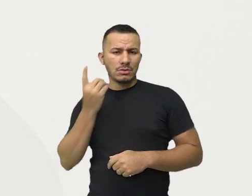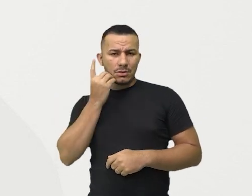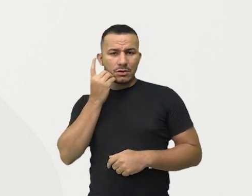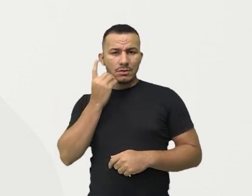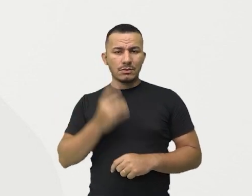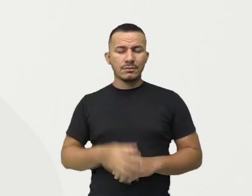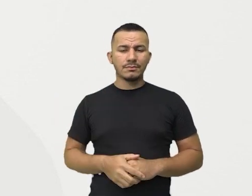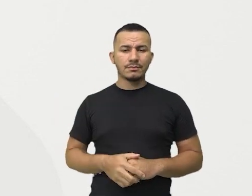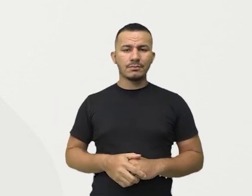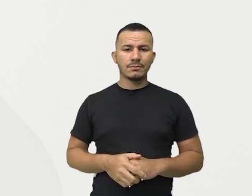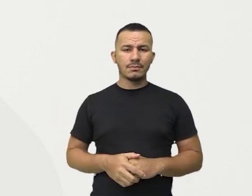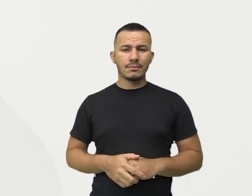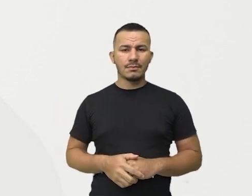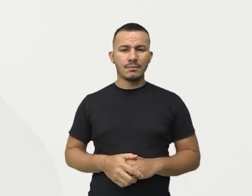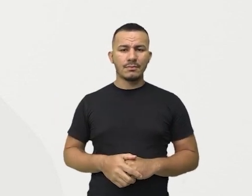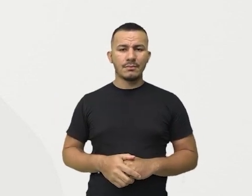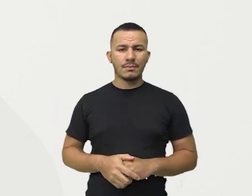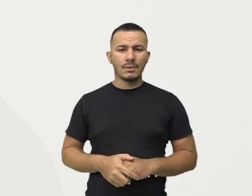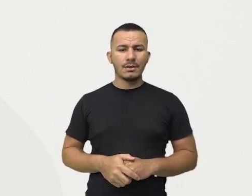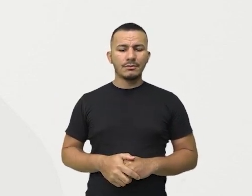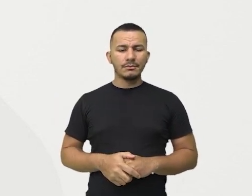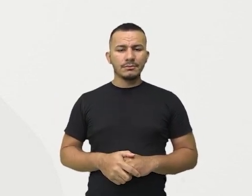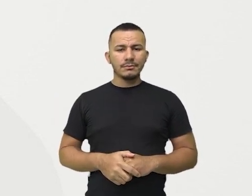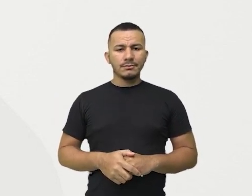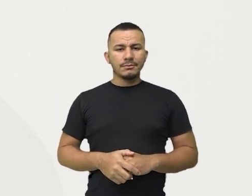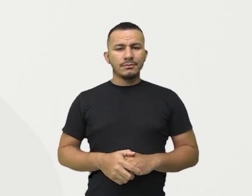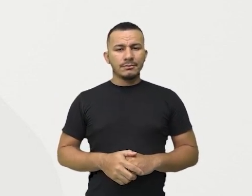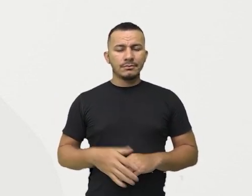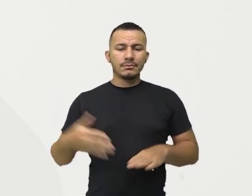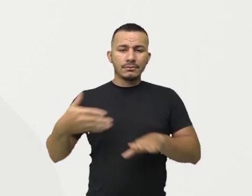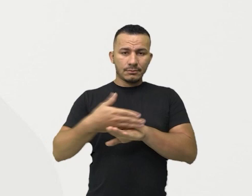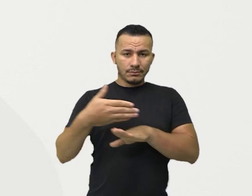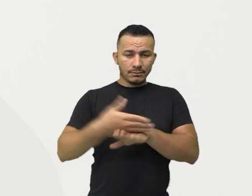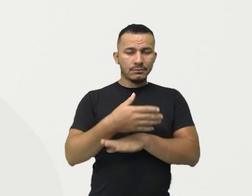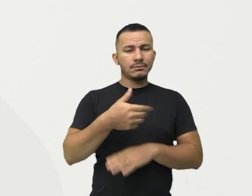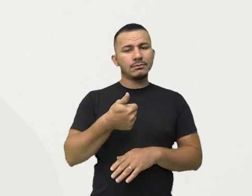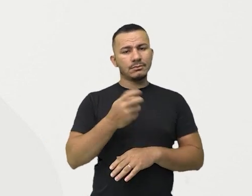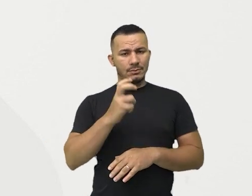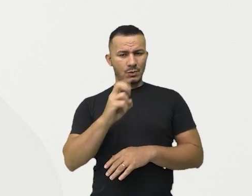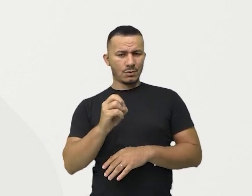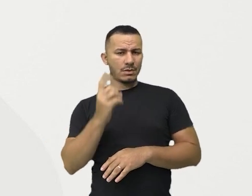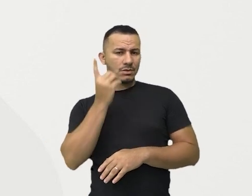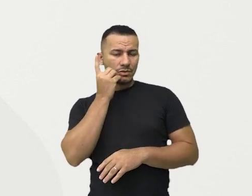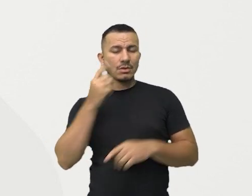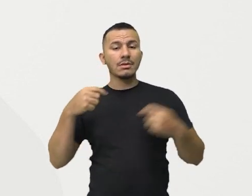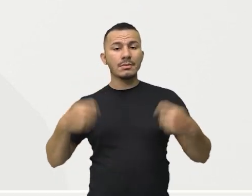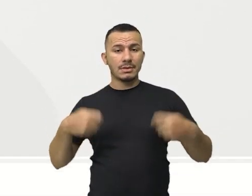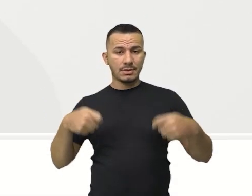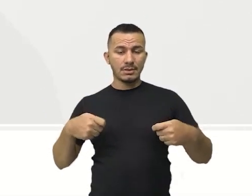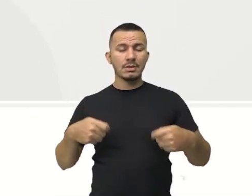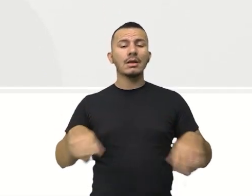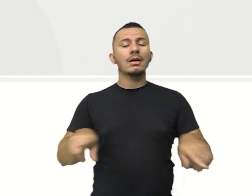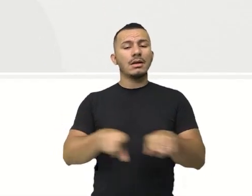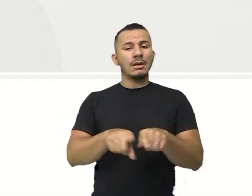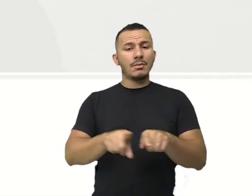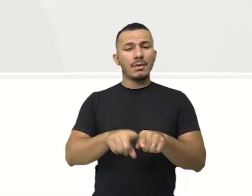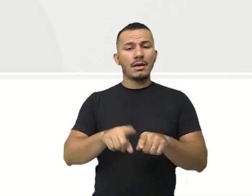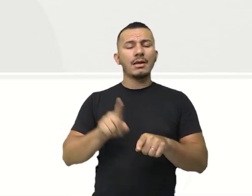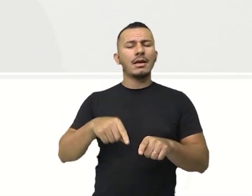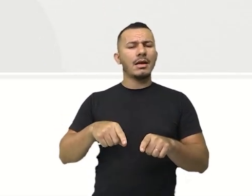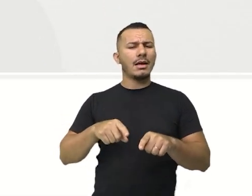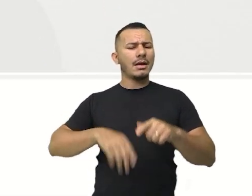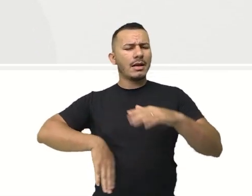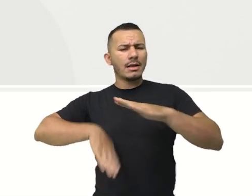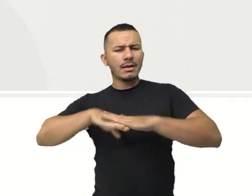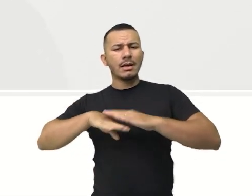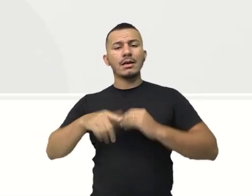Olha só, se ele deve frequentar 150 dias e o permitido são